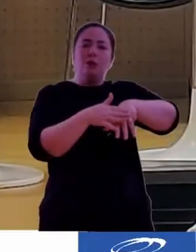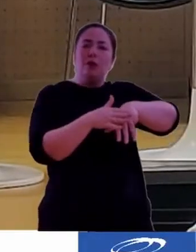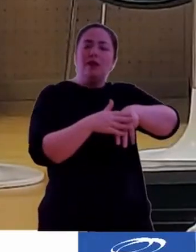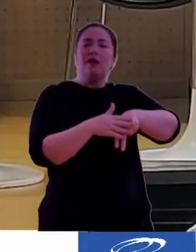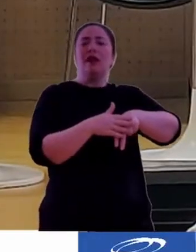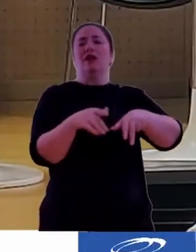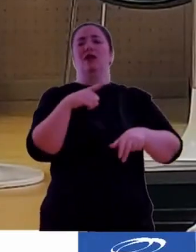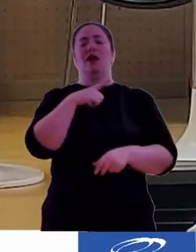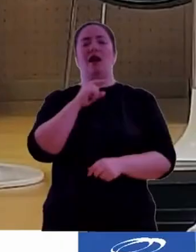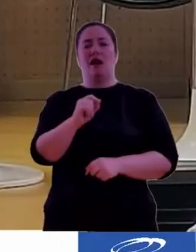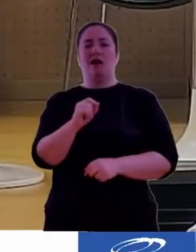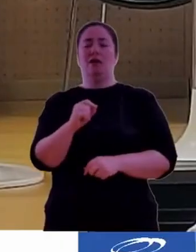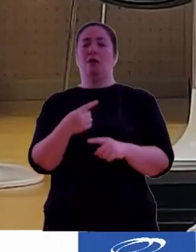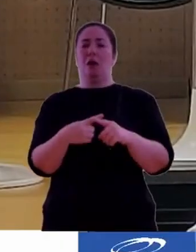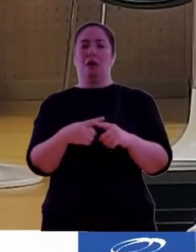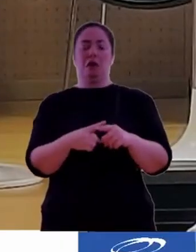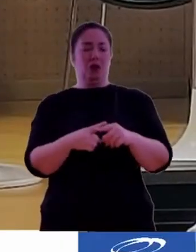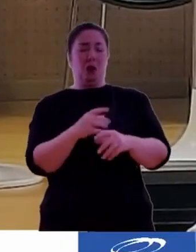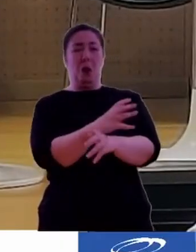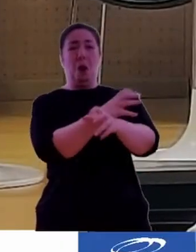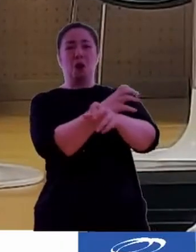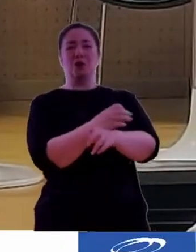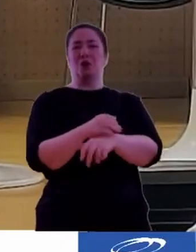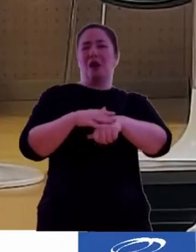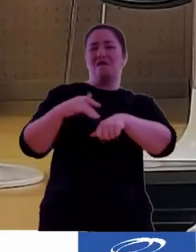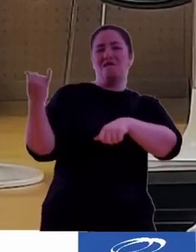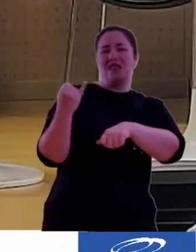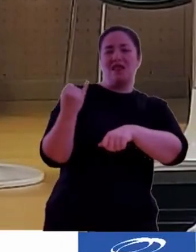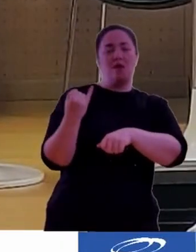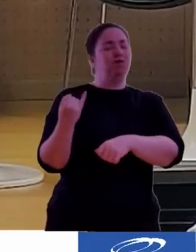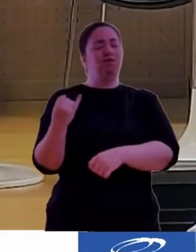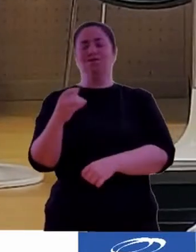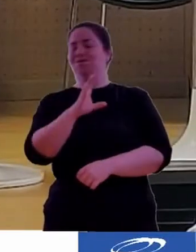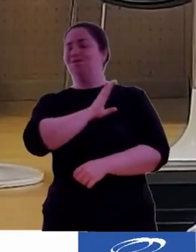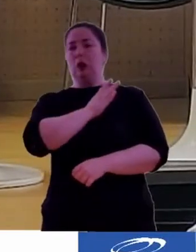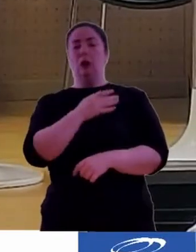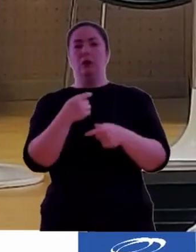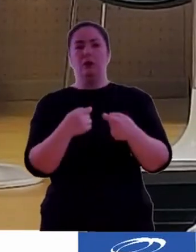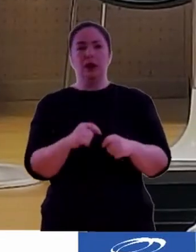esses problemas de infecção osteoarticular. Desde o começo, quando nós abrimos as inscrições, foi uma